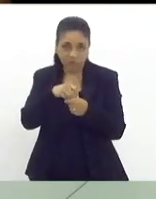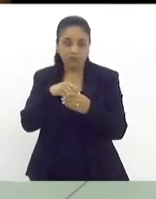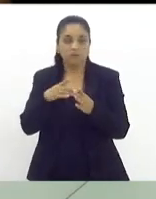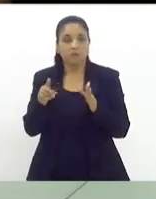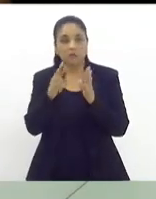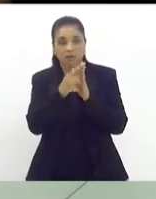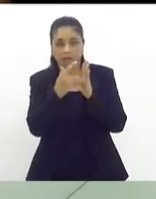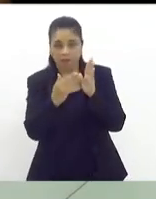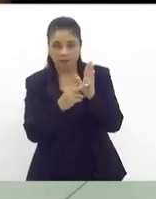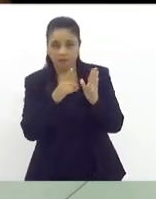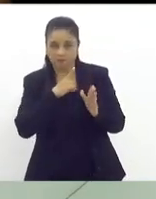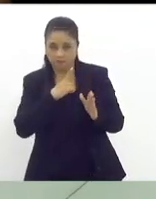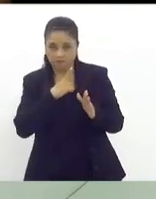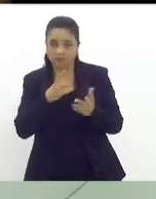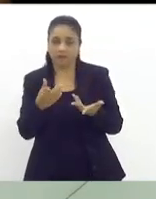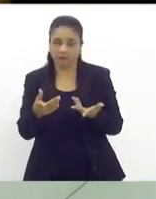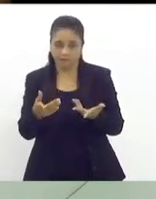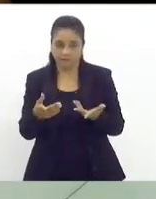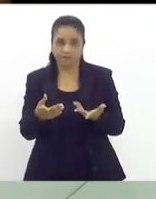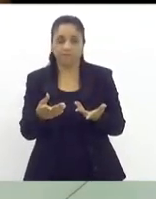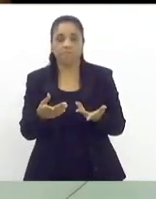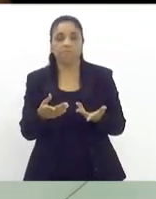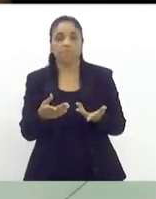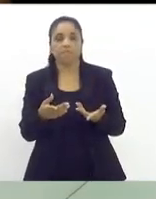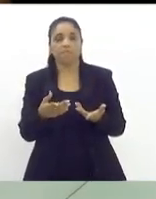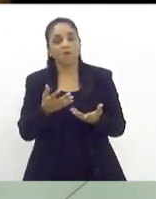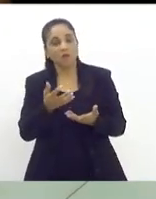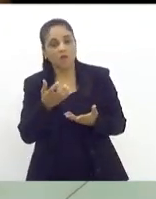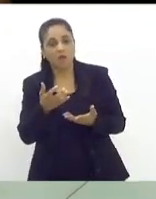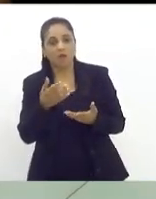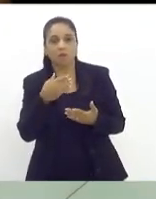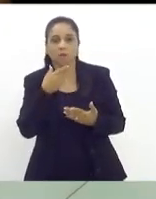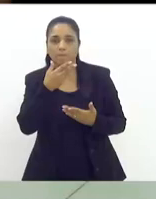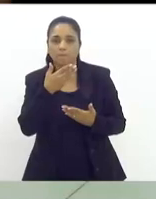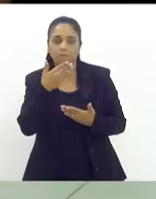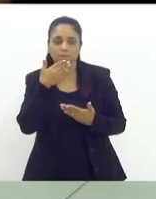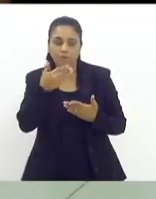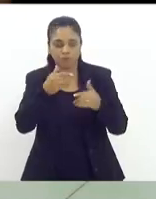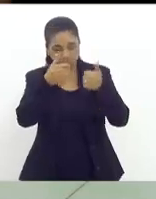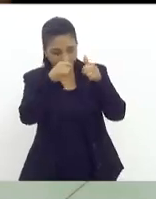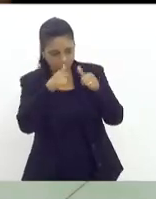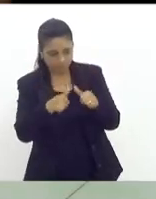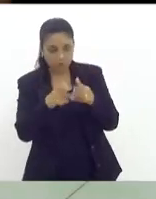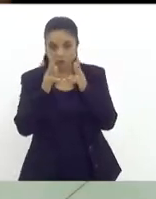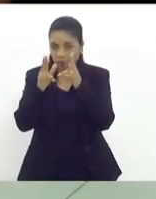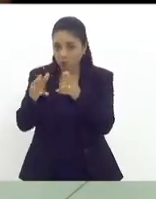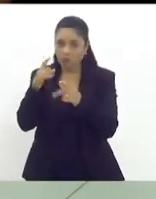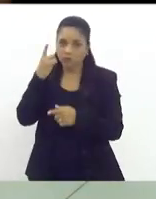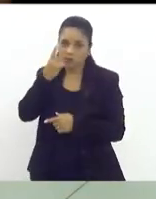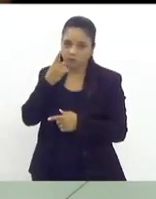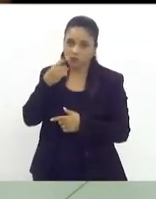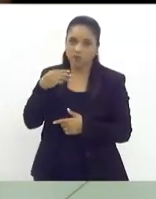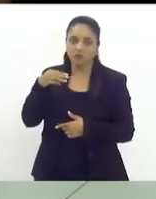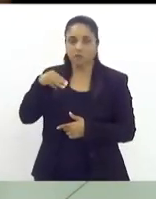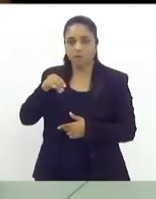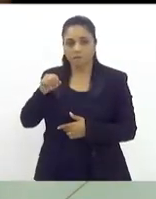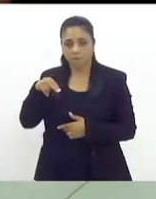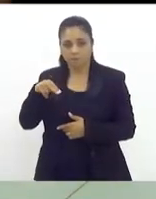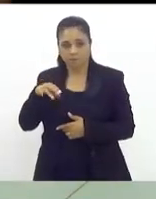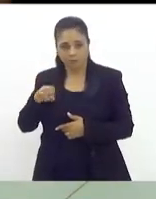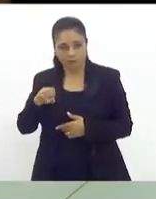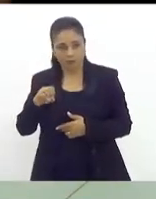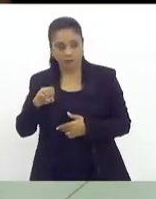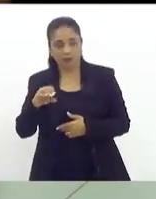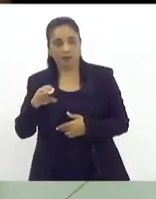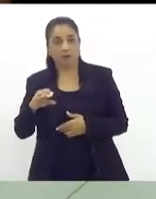como a presunção de inocência. Então, quero pedir vistas conjuntas com o deputado Carlos Mink para poder dar um voto que vai nesse sentido